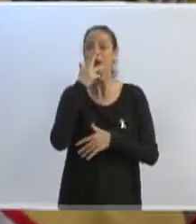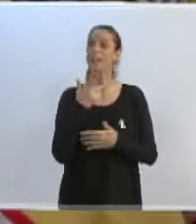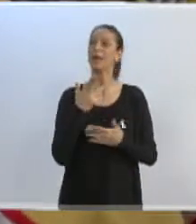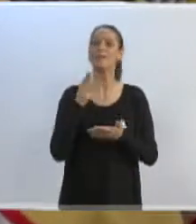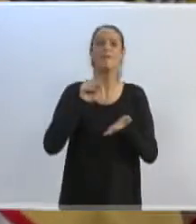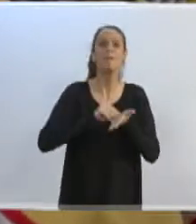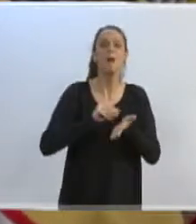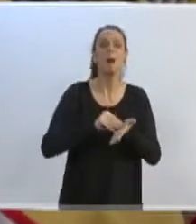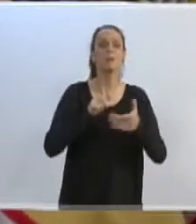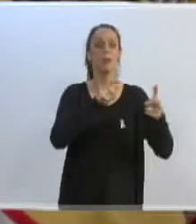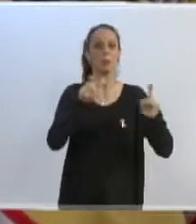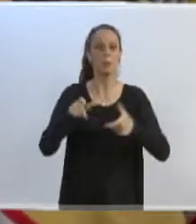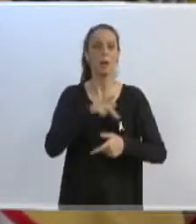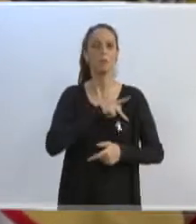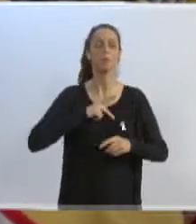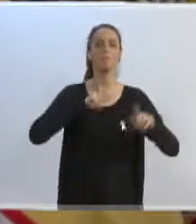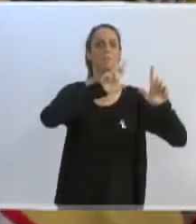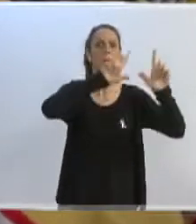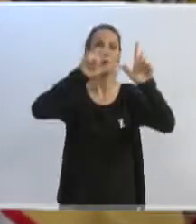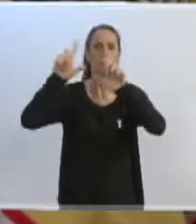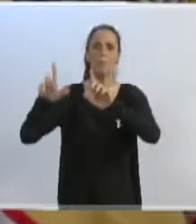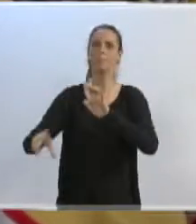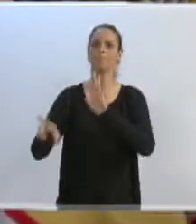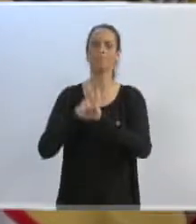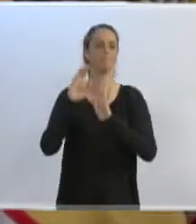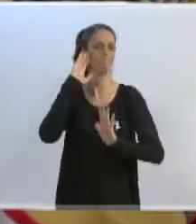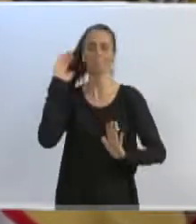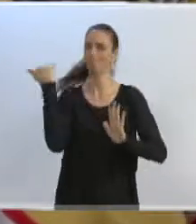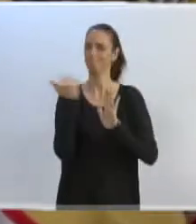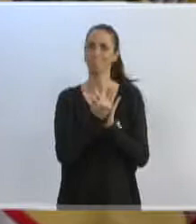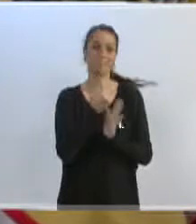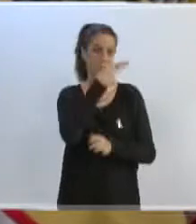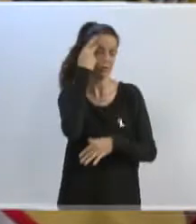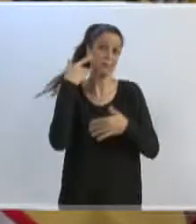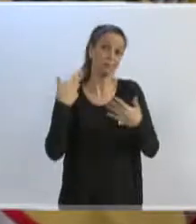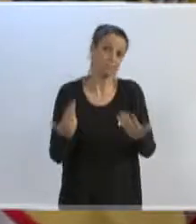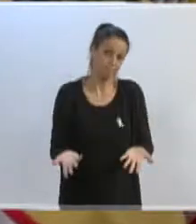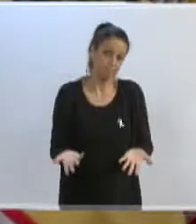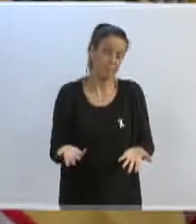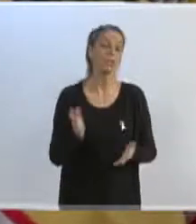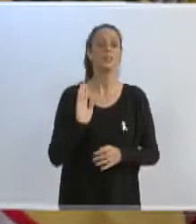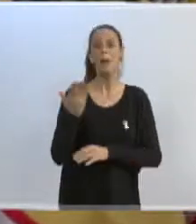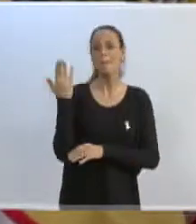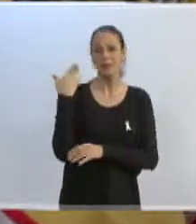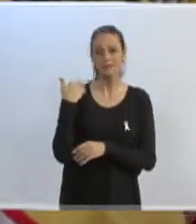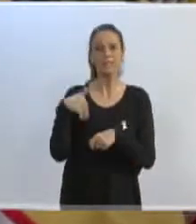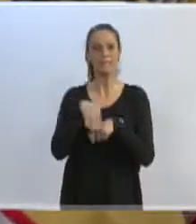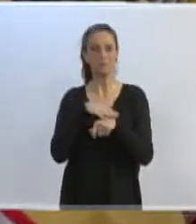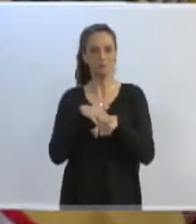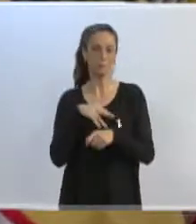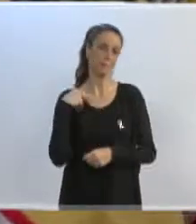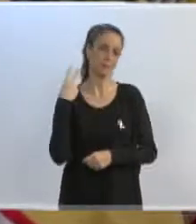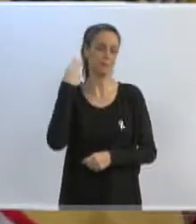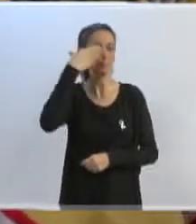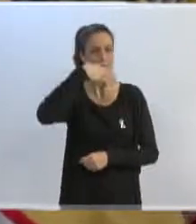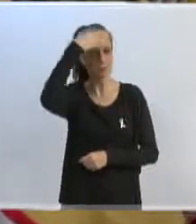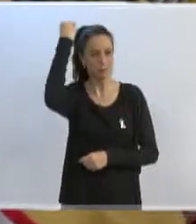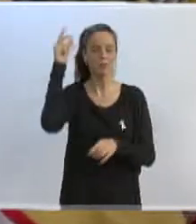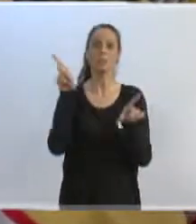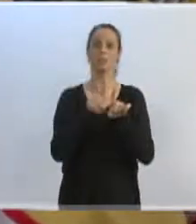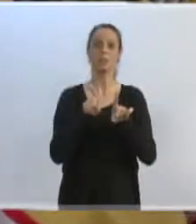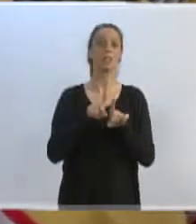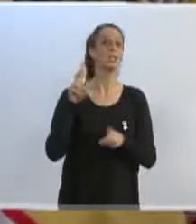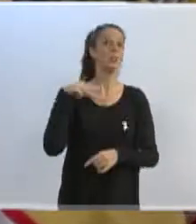locais públicos, em repartições, né, ela não é cumprida. Então, até uma conversa que a gente teve com o vereador Alexandre Matias e o